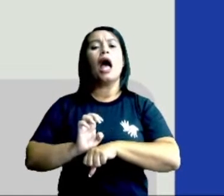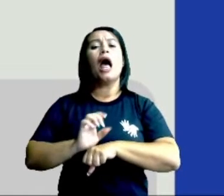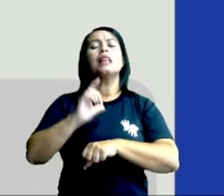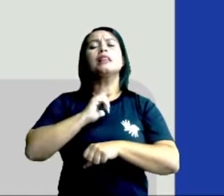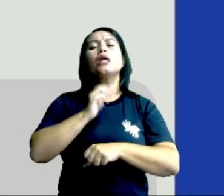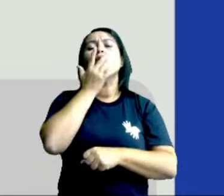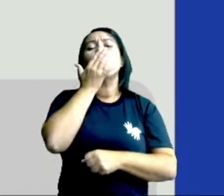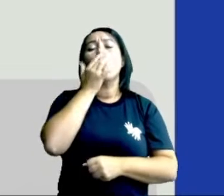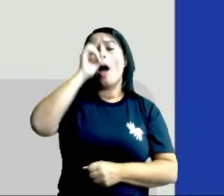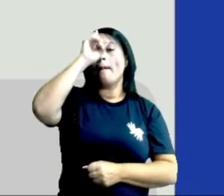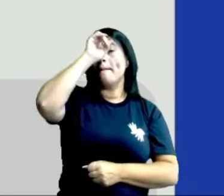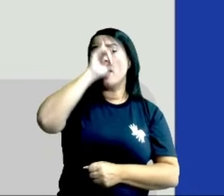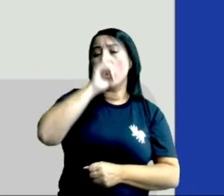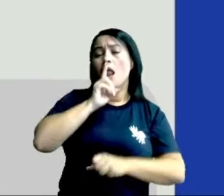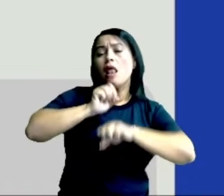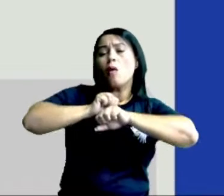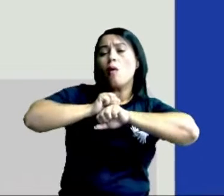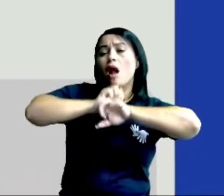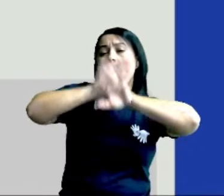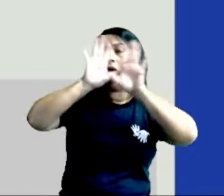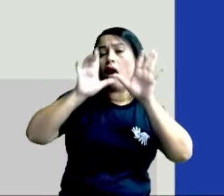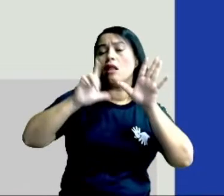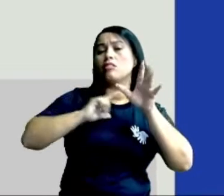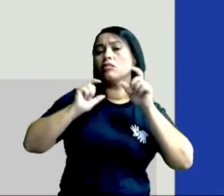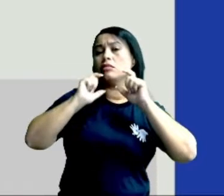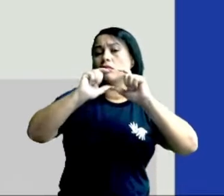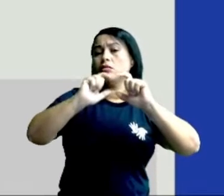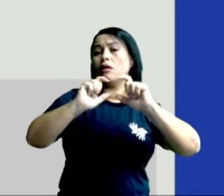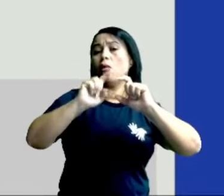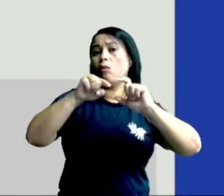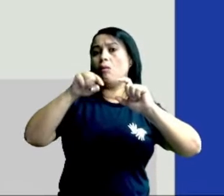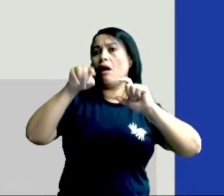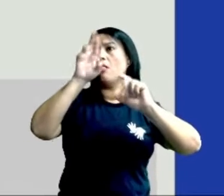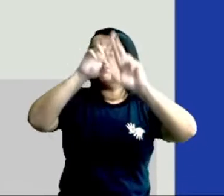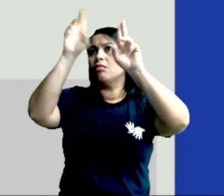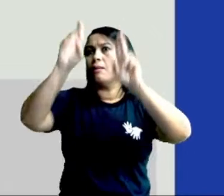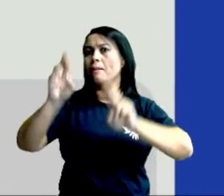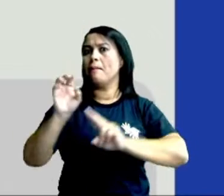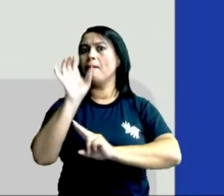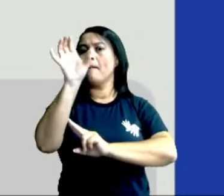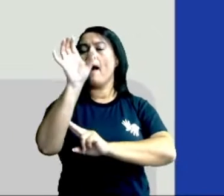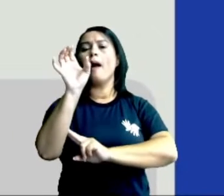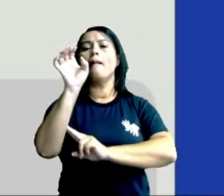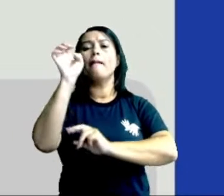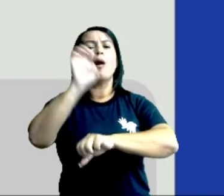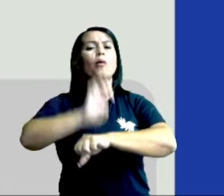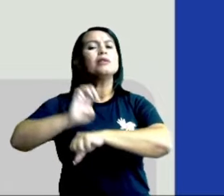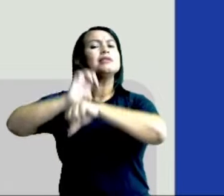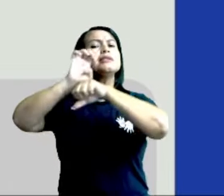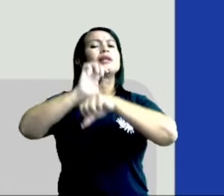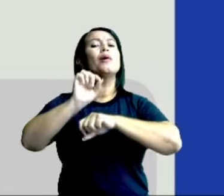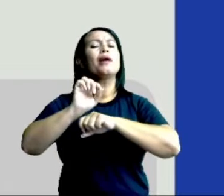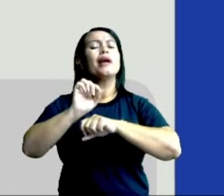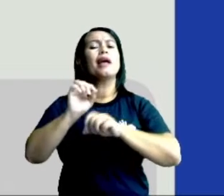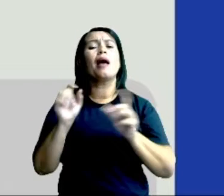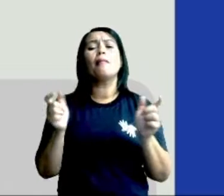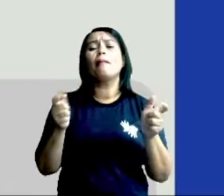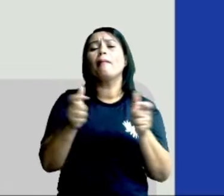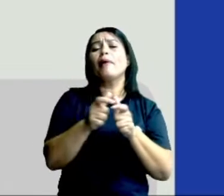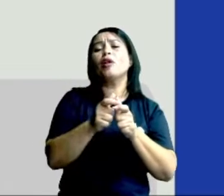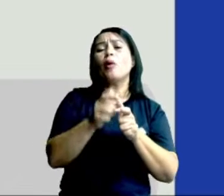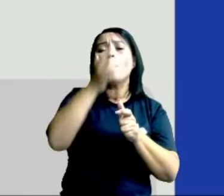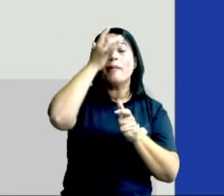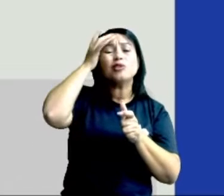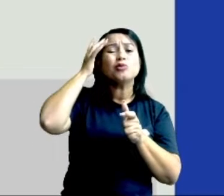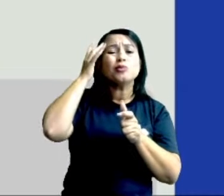mais amarelinho claro tiver o lugar no mapa, o estado no mapa, menor a concentração de pessoas